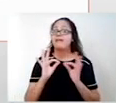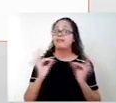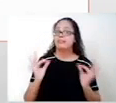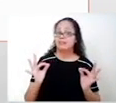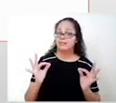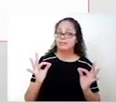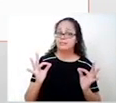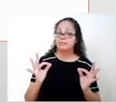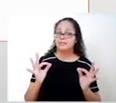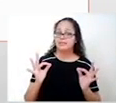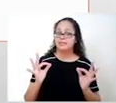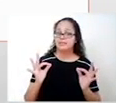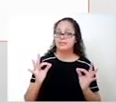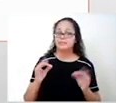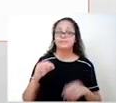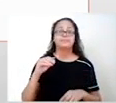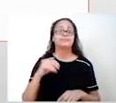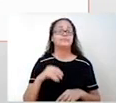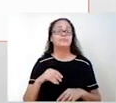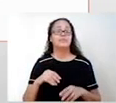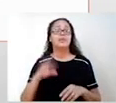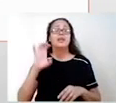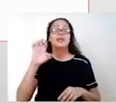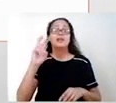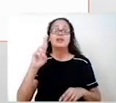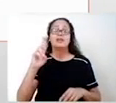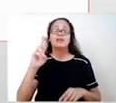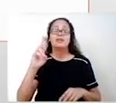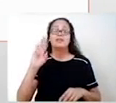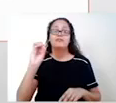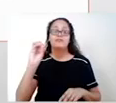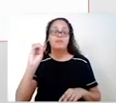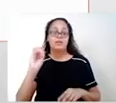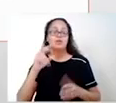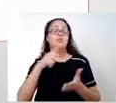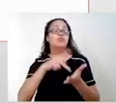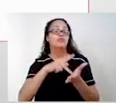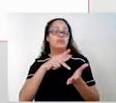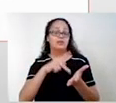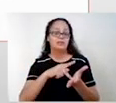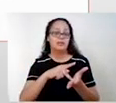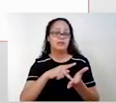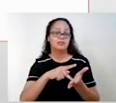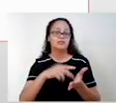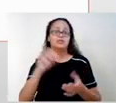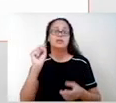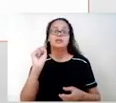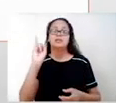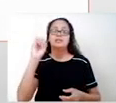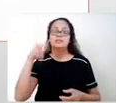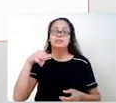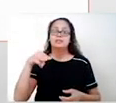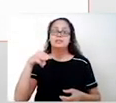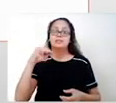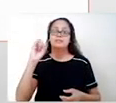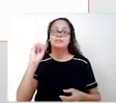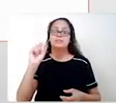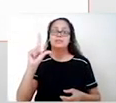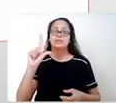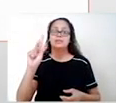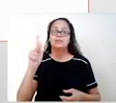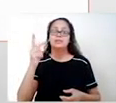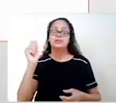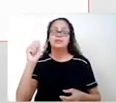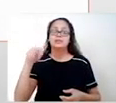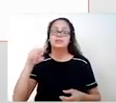partir essa palavra ao meio, que fica bem mais fácil de compreender. Ó, vero vem de verdade, certo? E similhança lembra o quê?